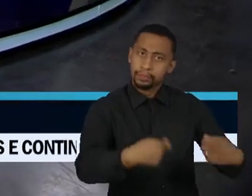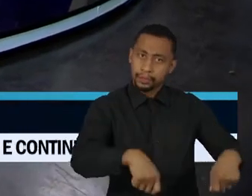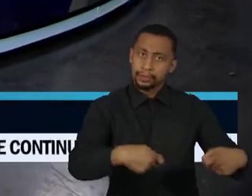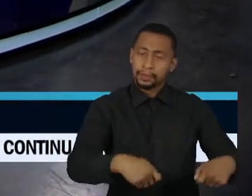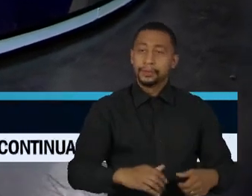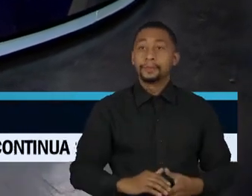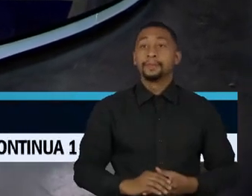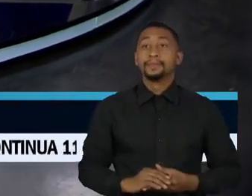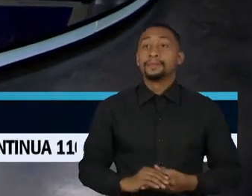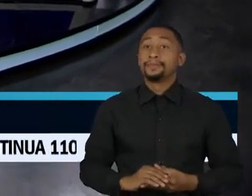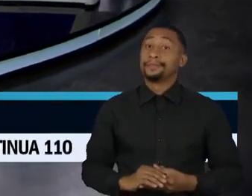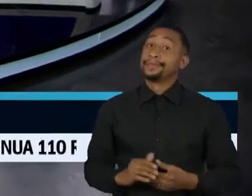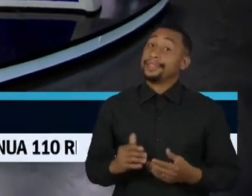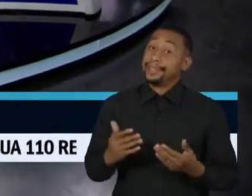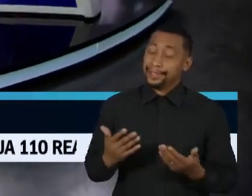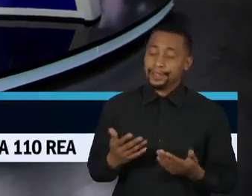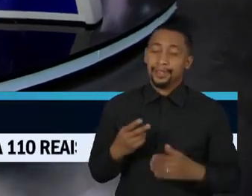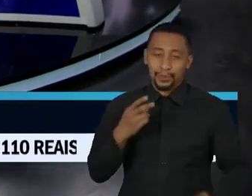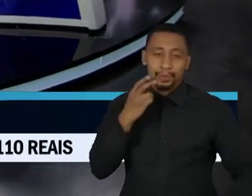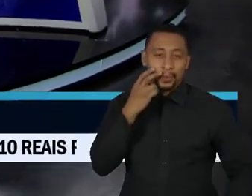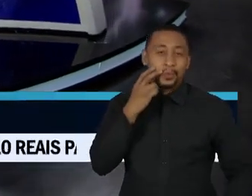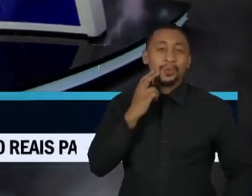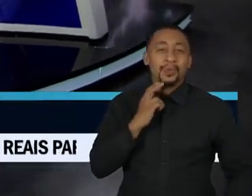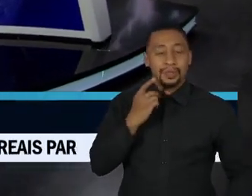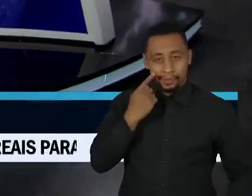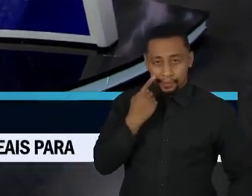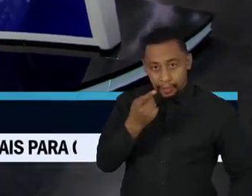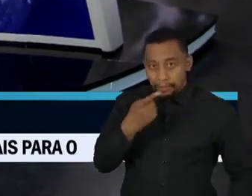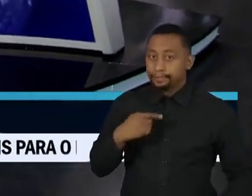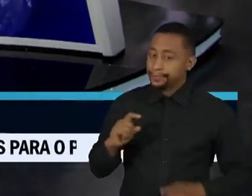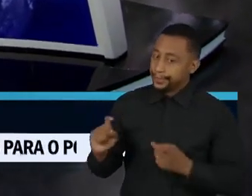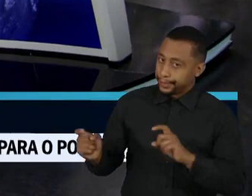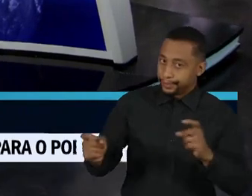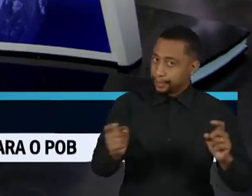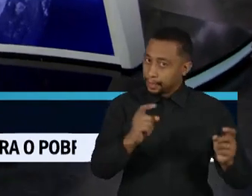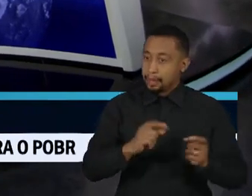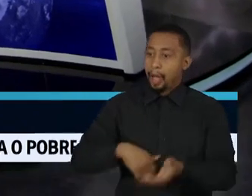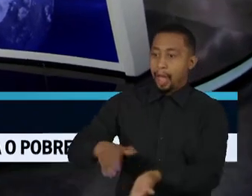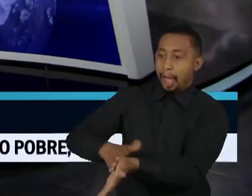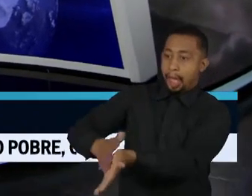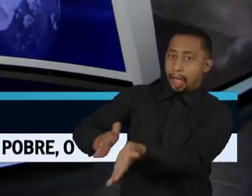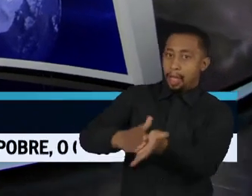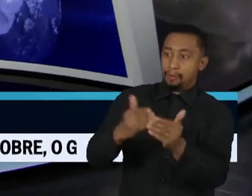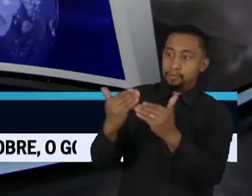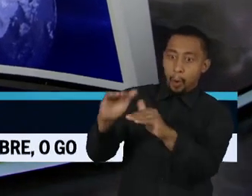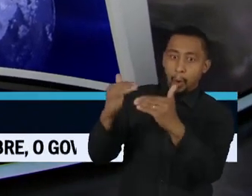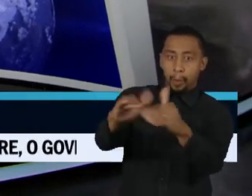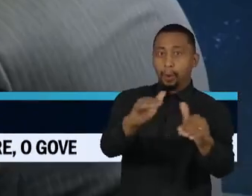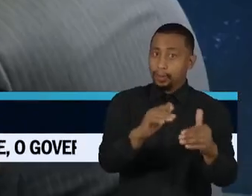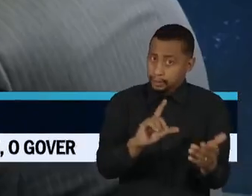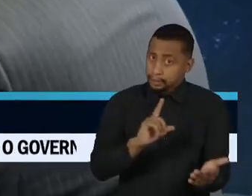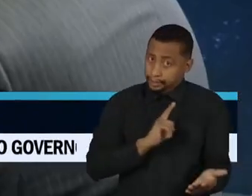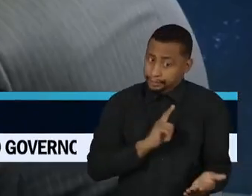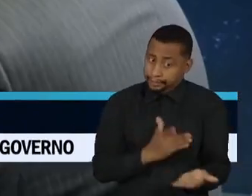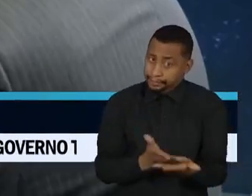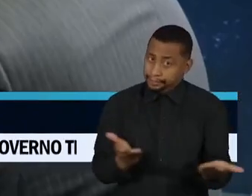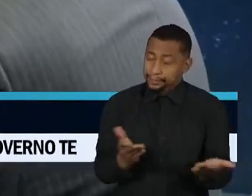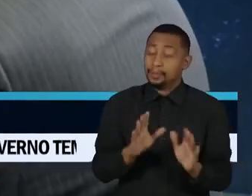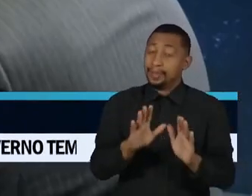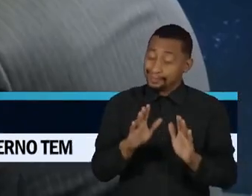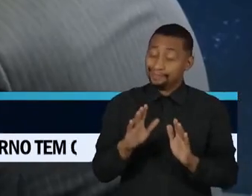É, João, foi uma reunião cheia de recados, cobranças e exigências e um ponto que hoje é o calcanhar de Aquiles do governo, né? A imagem de